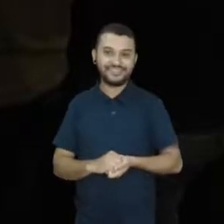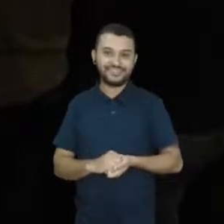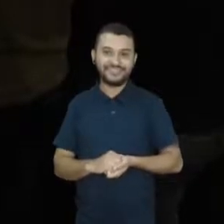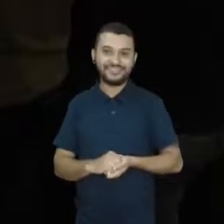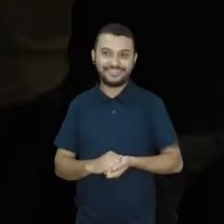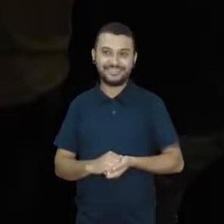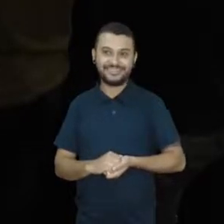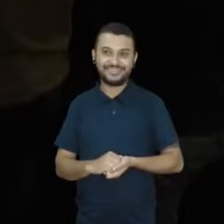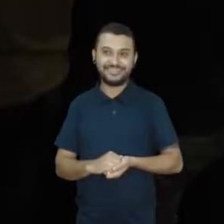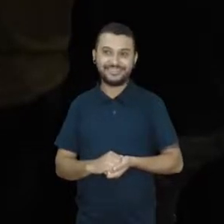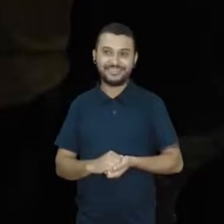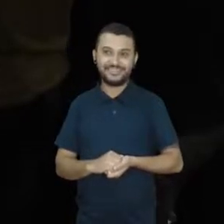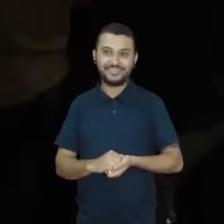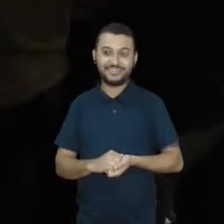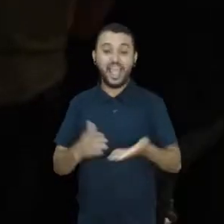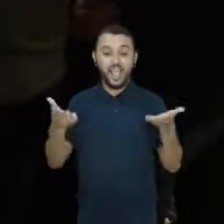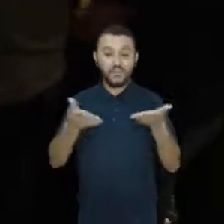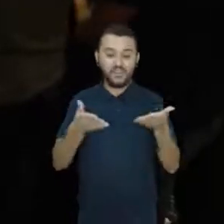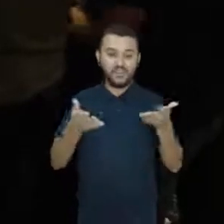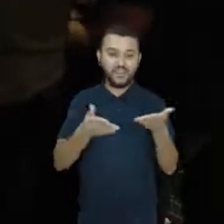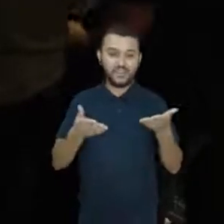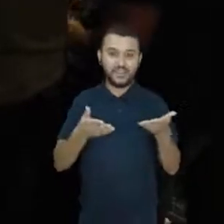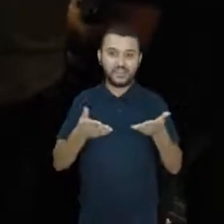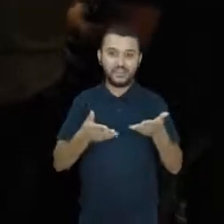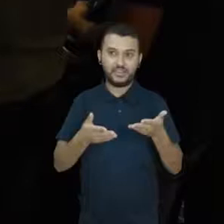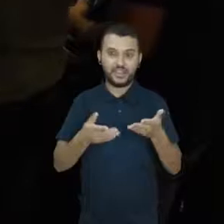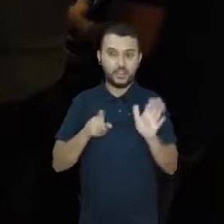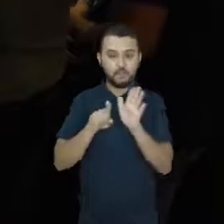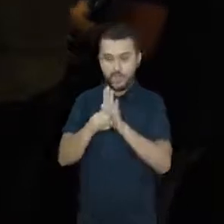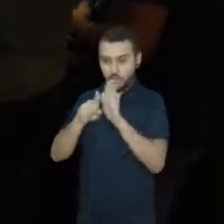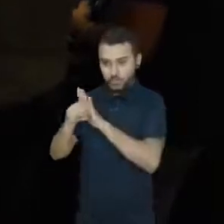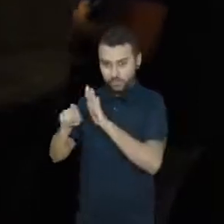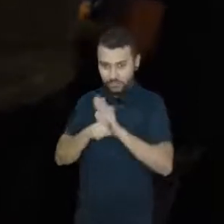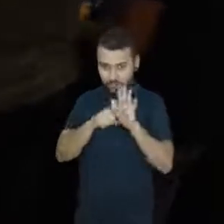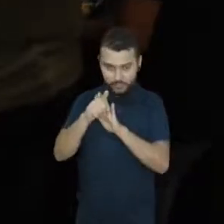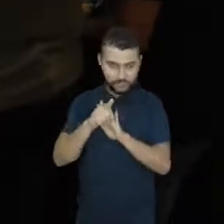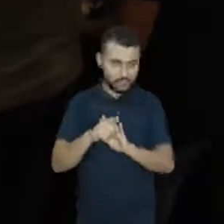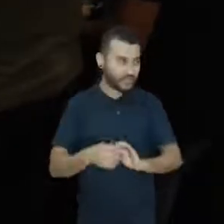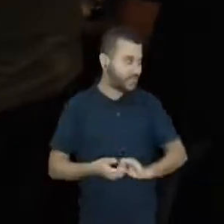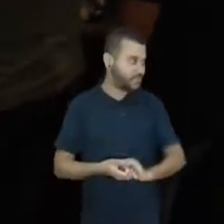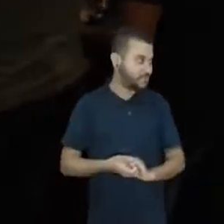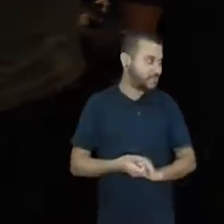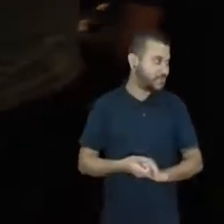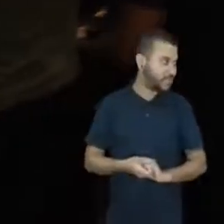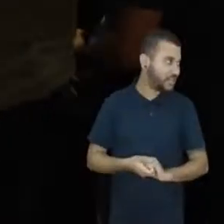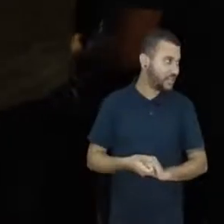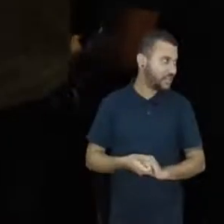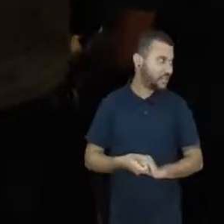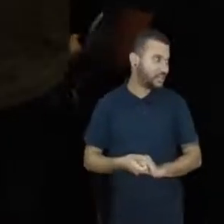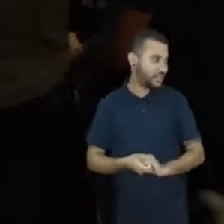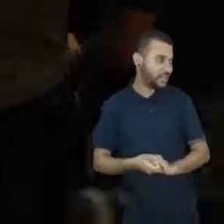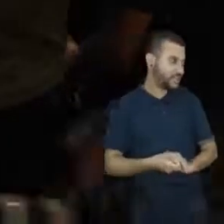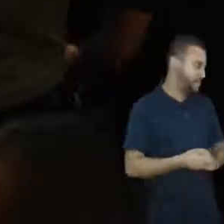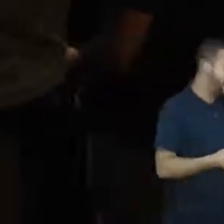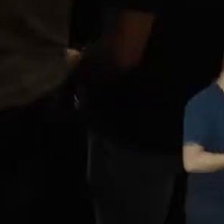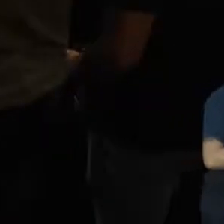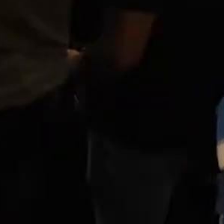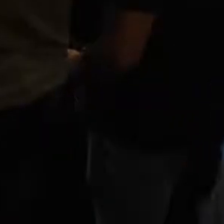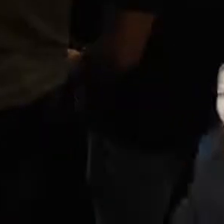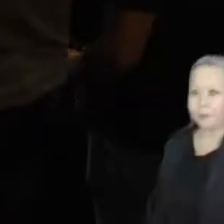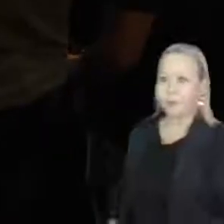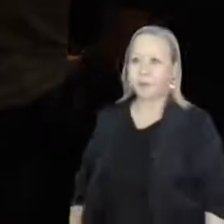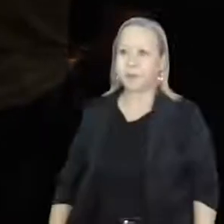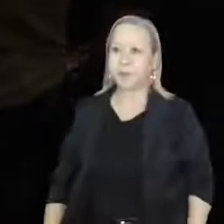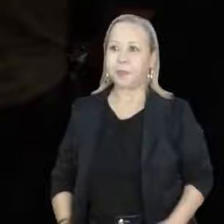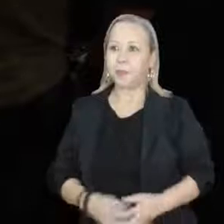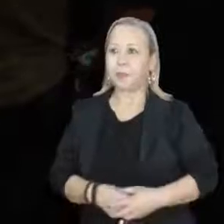A gente vai abrir para algumas perguntas. Por favor, nome e veículo. Bruno Tavares, da TV Globo.